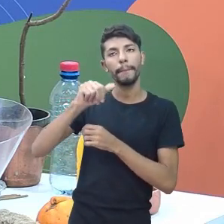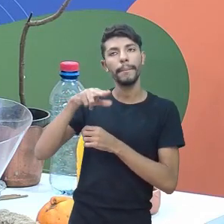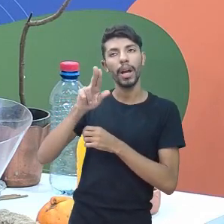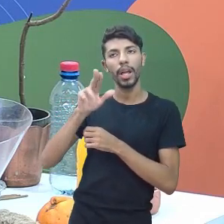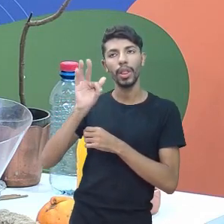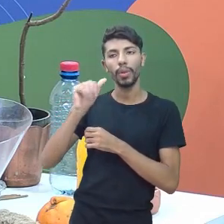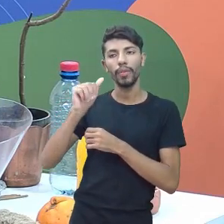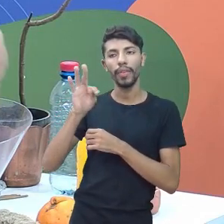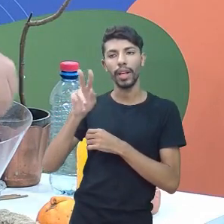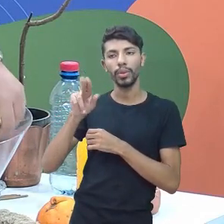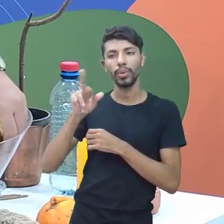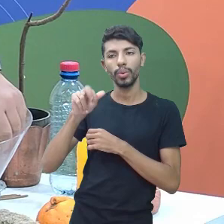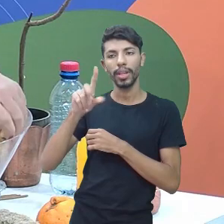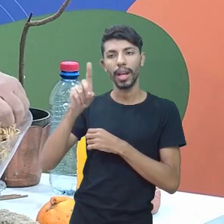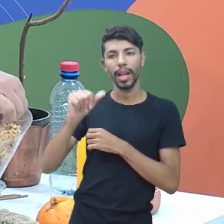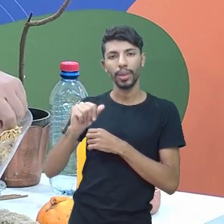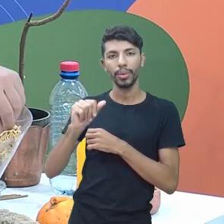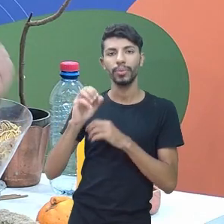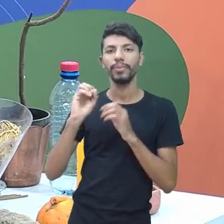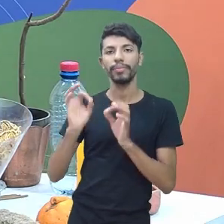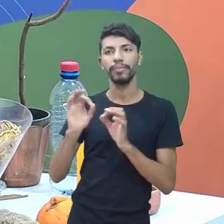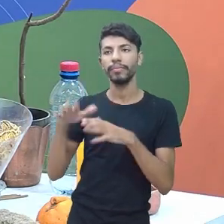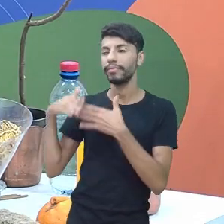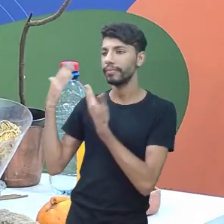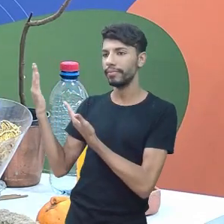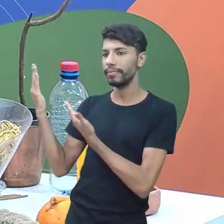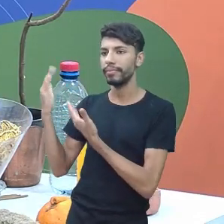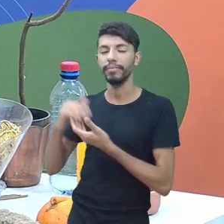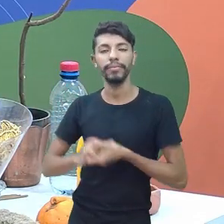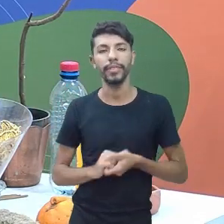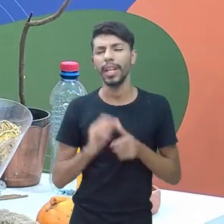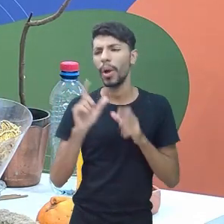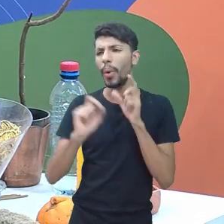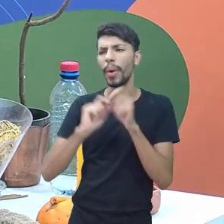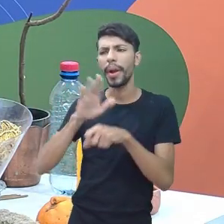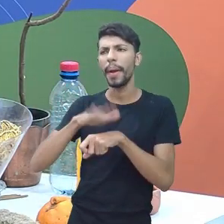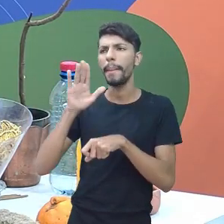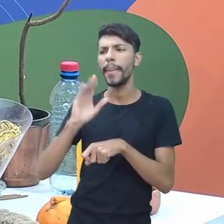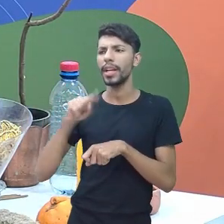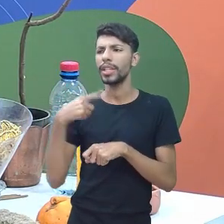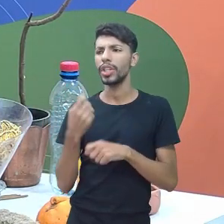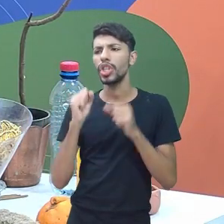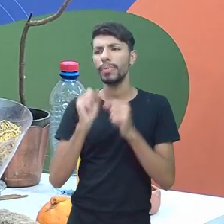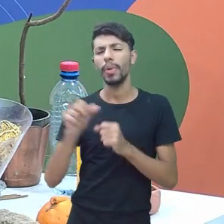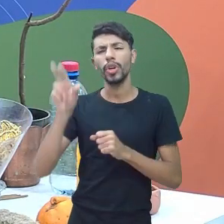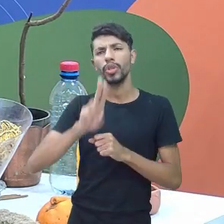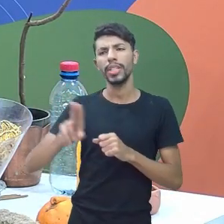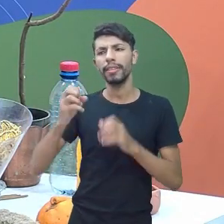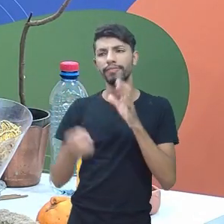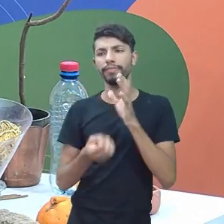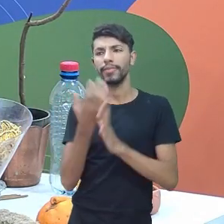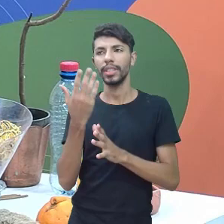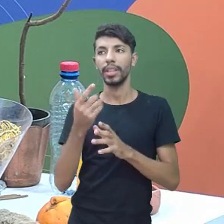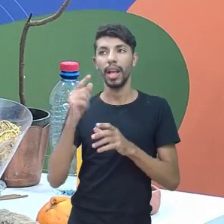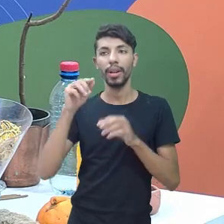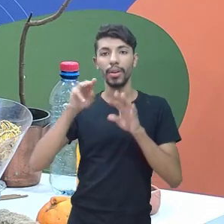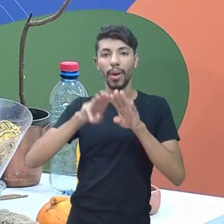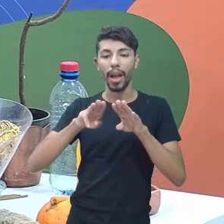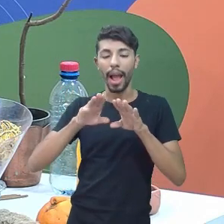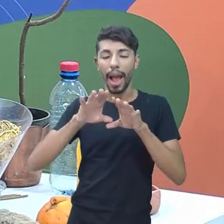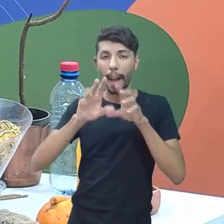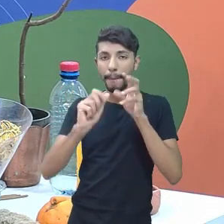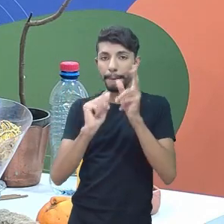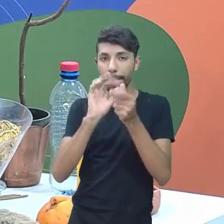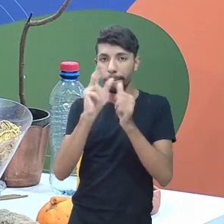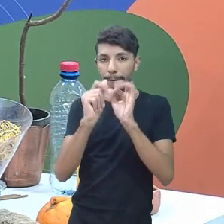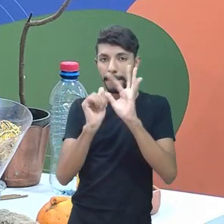eu tenho mais? Que a gente poderia colocar aqui, que foi produzido manualmente. Um segredo. A gente